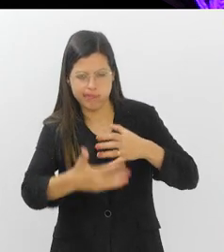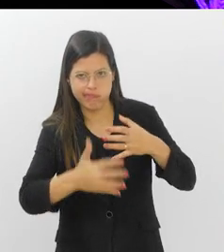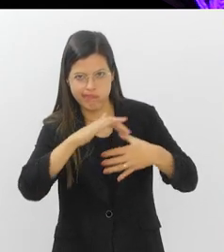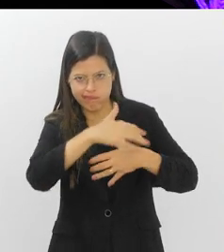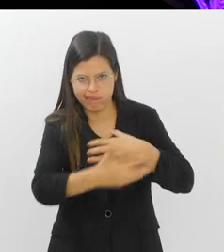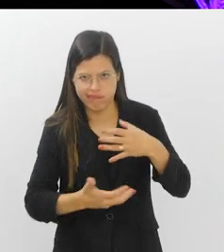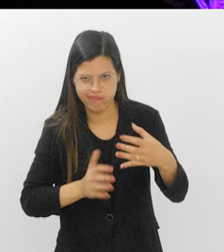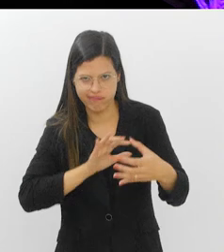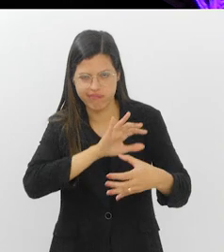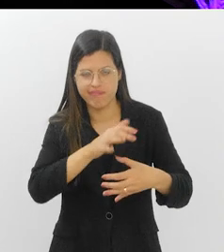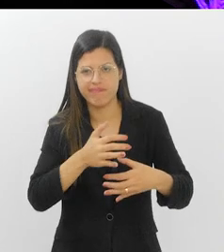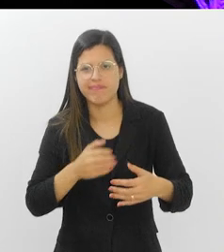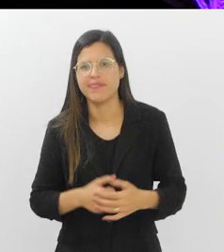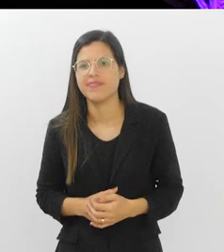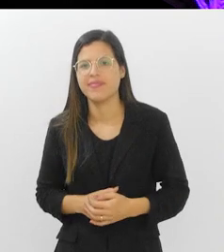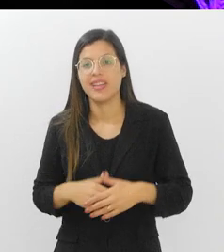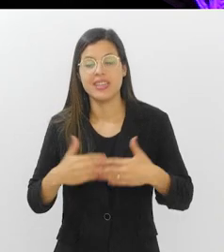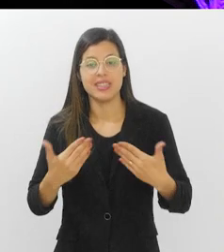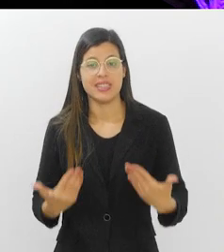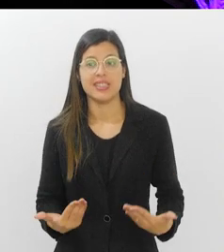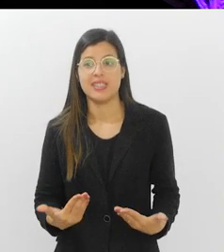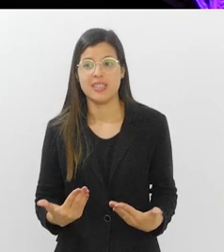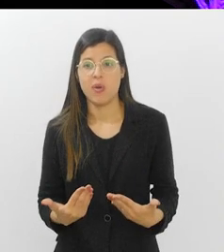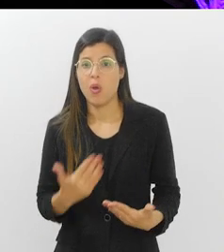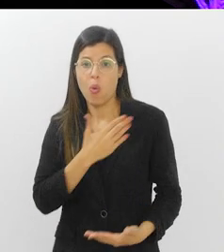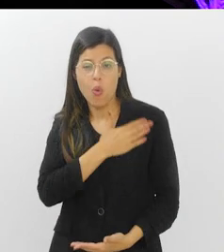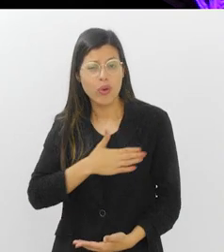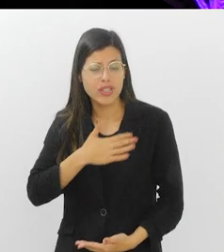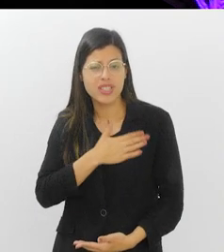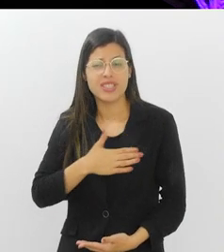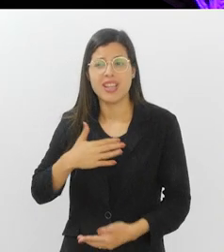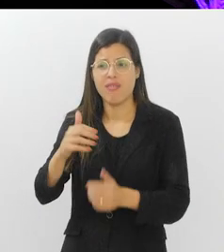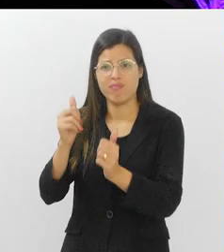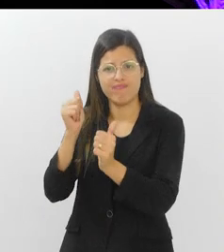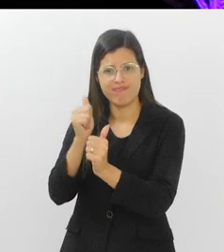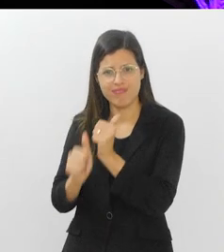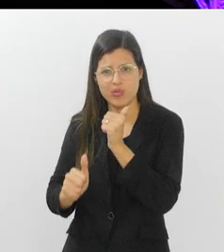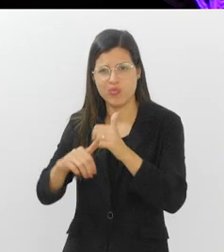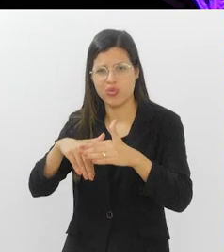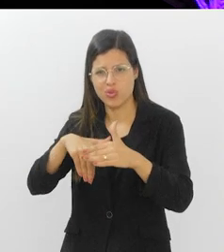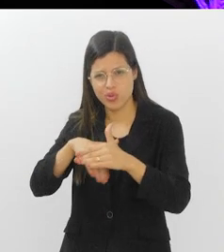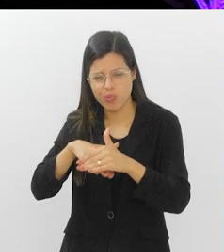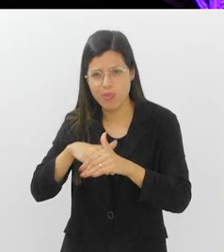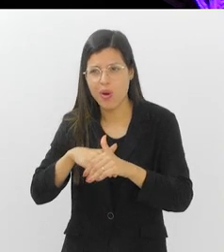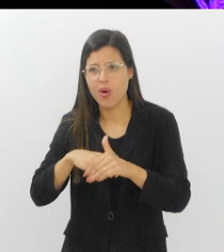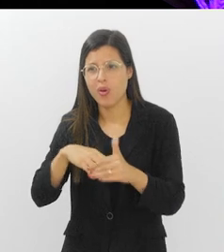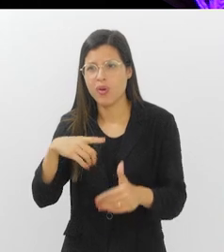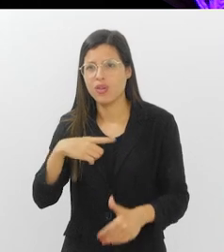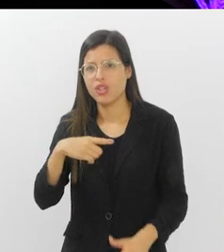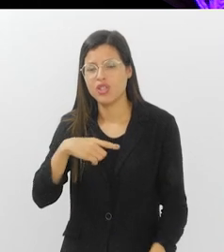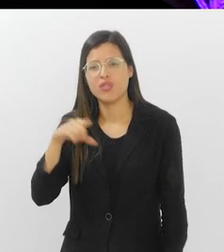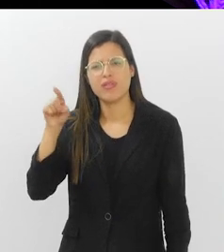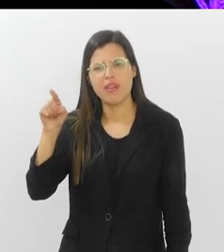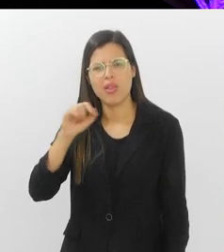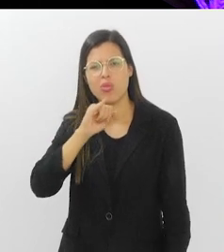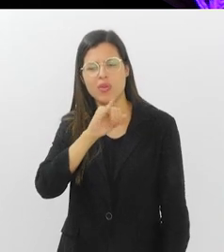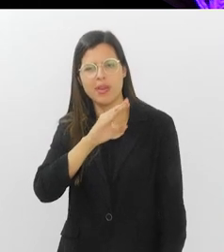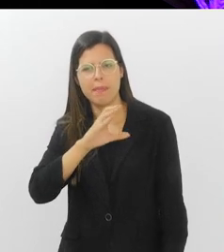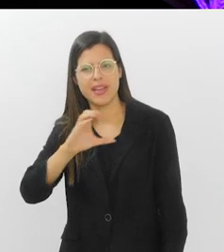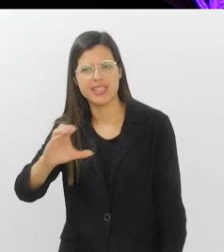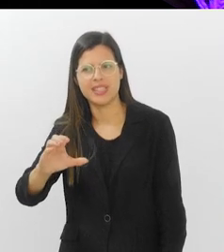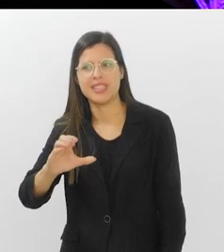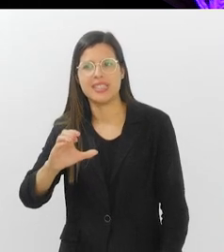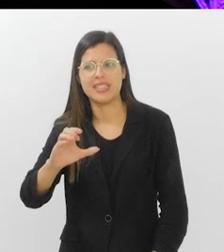uhum eh então Eh o fato de eu gostar de futebol E aí eu tive lá no Benjamin